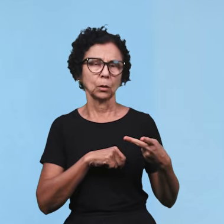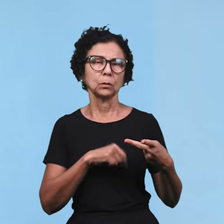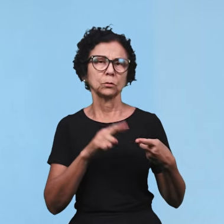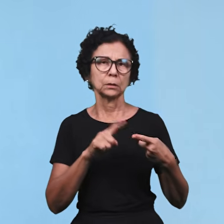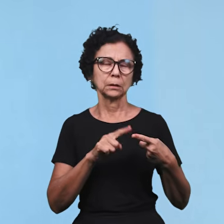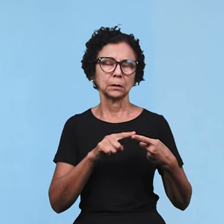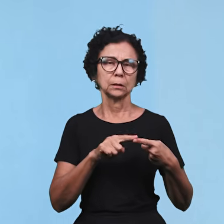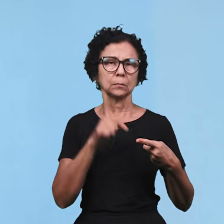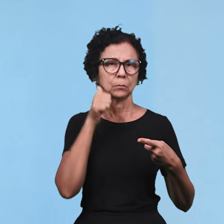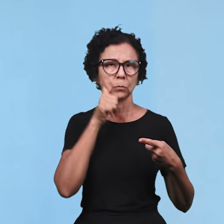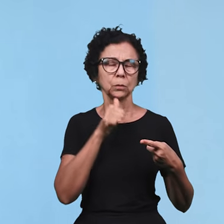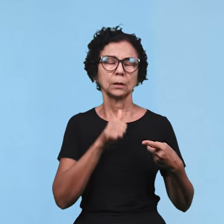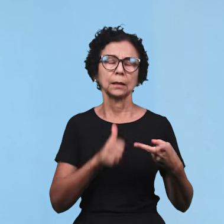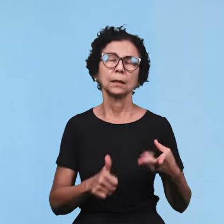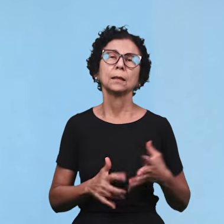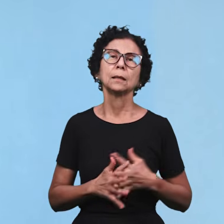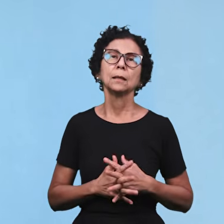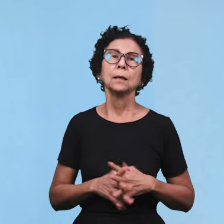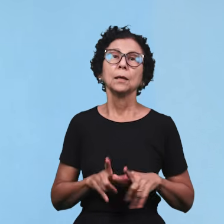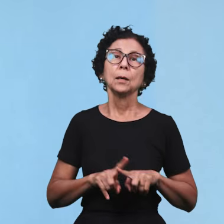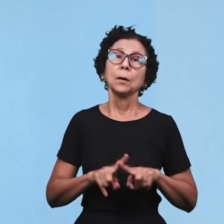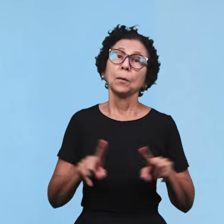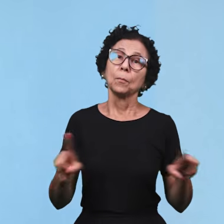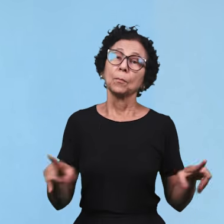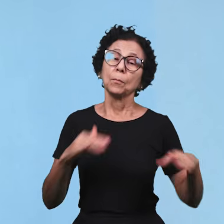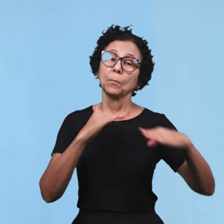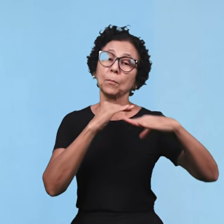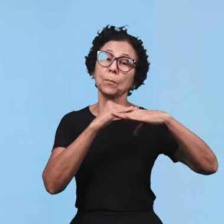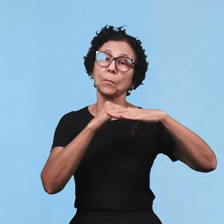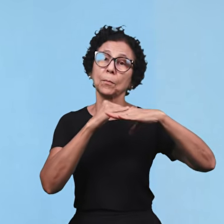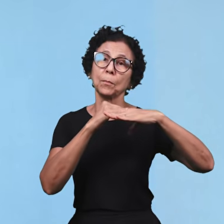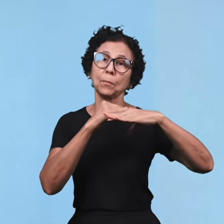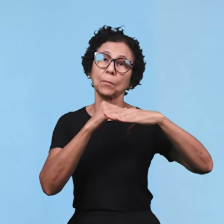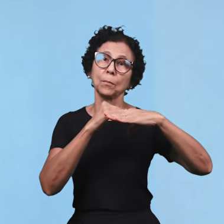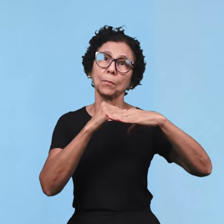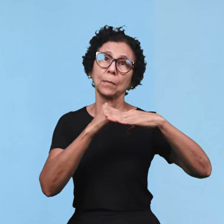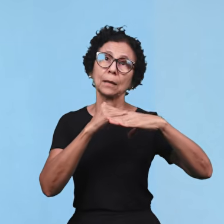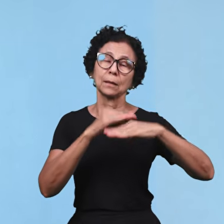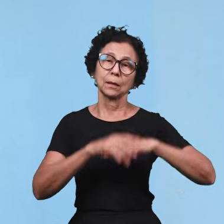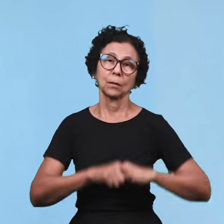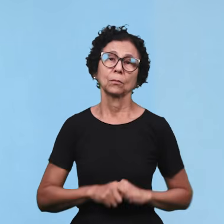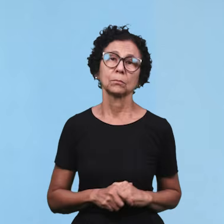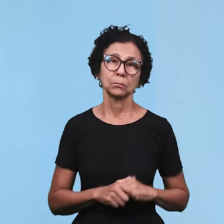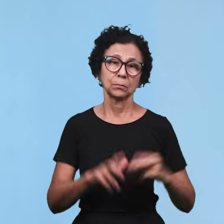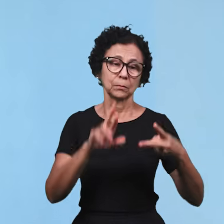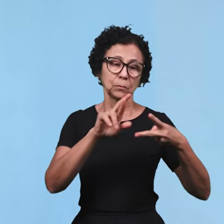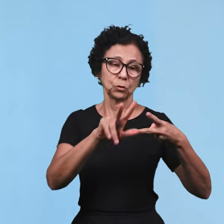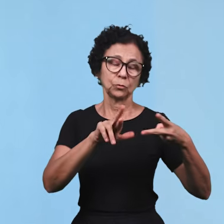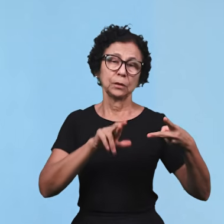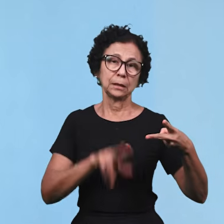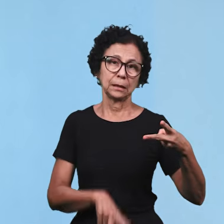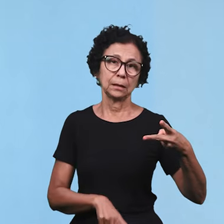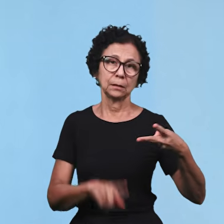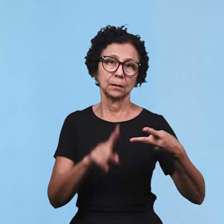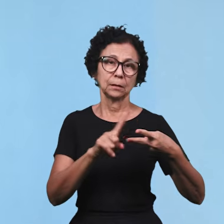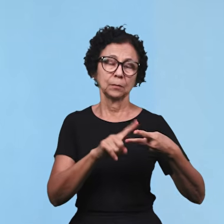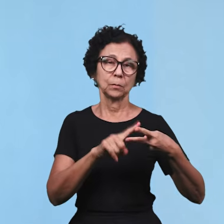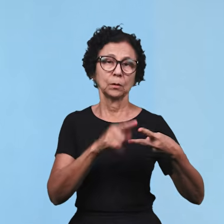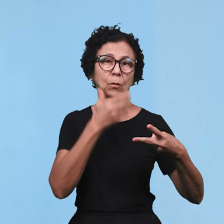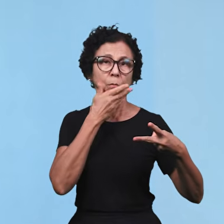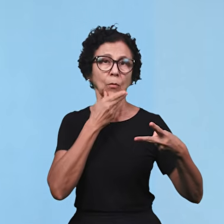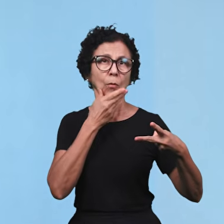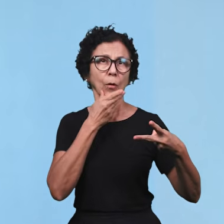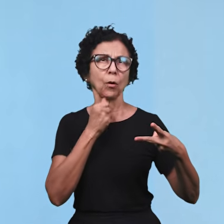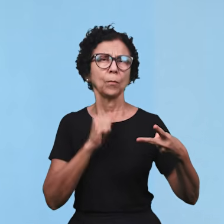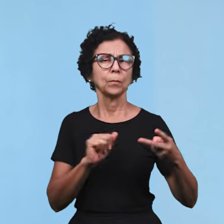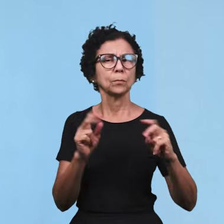mulheres. Mas o padrão de distribuição, o padrão de perda capilar ali é diferente. Quando a gente fala num paciente do sexo masculino, a